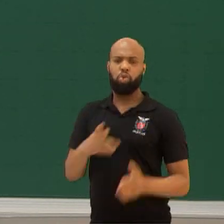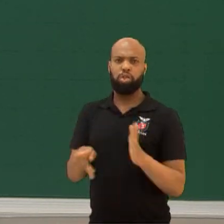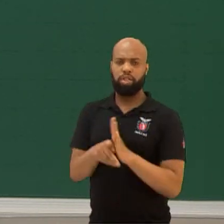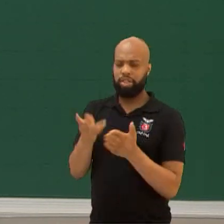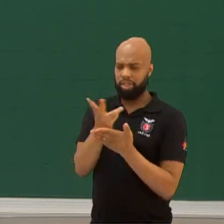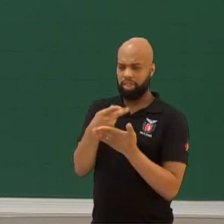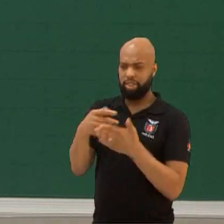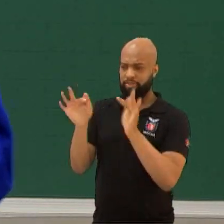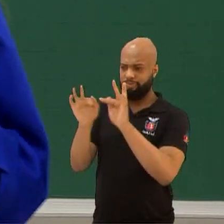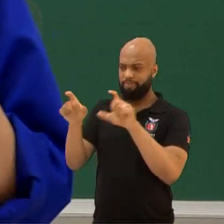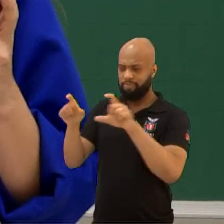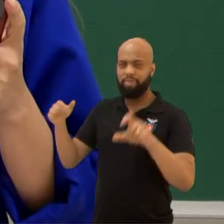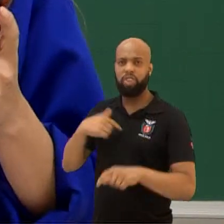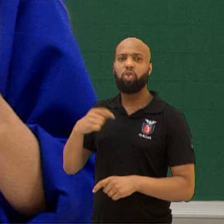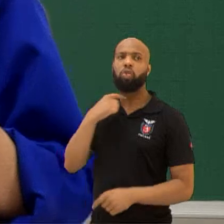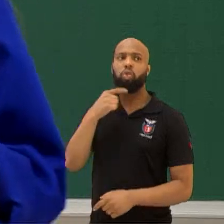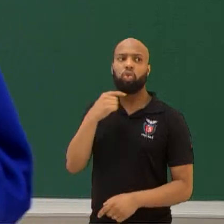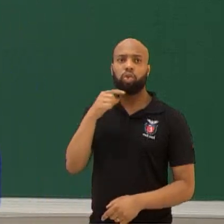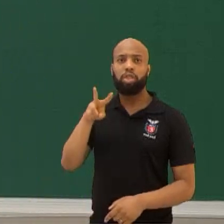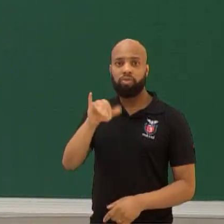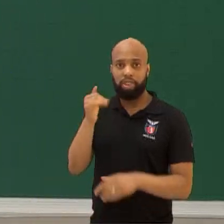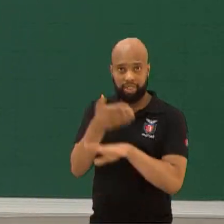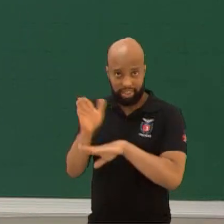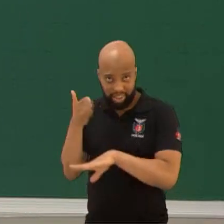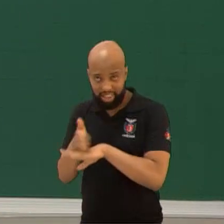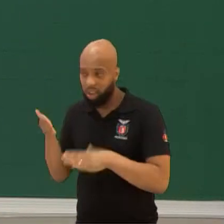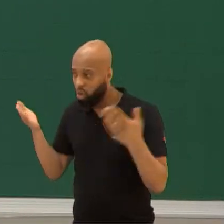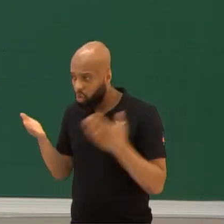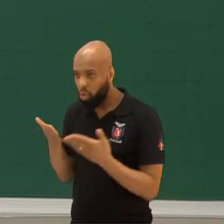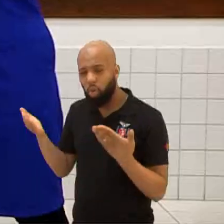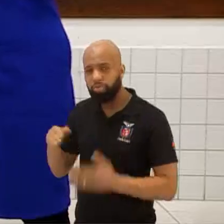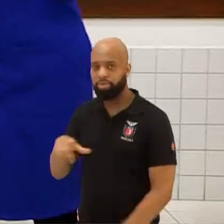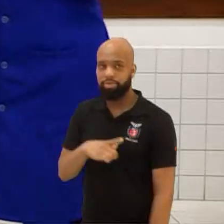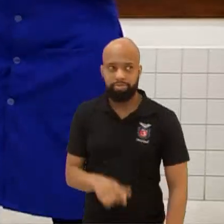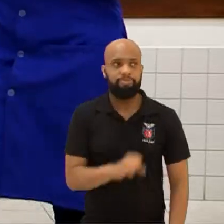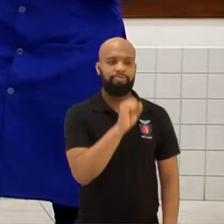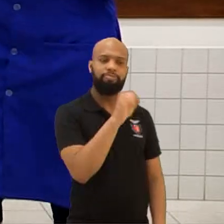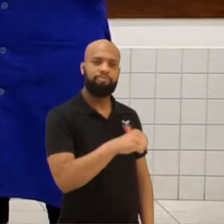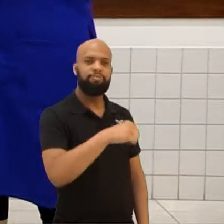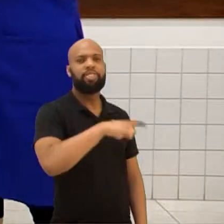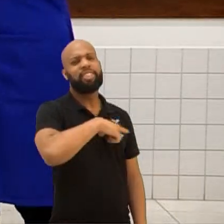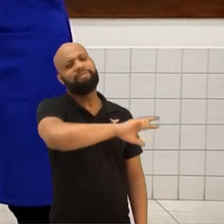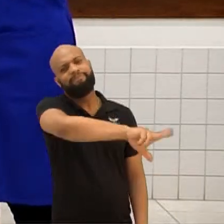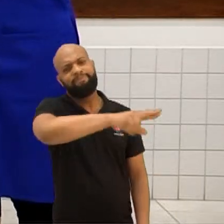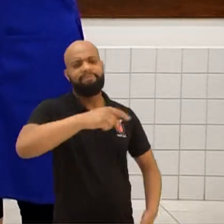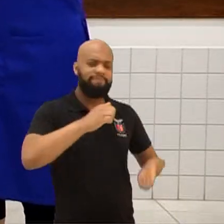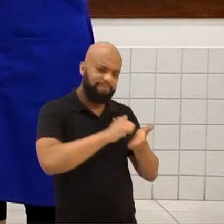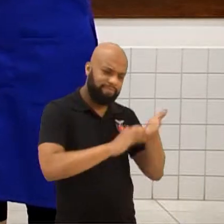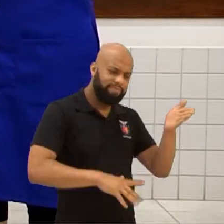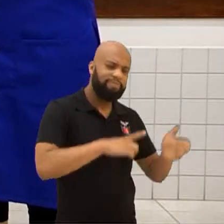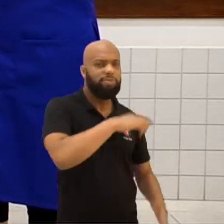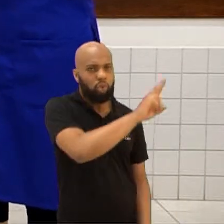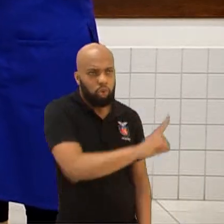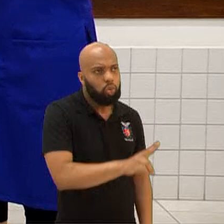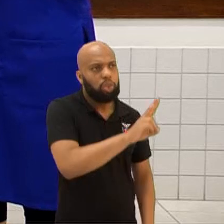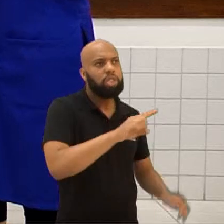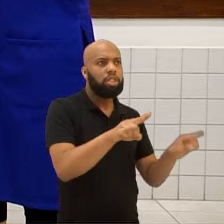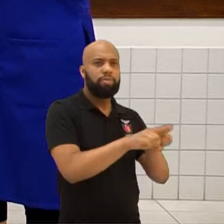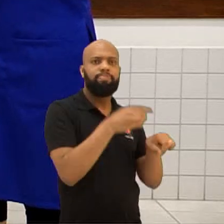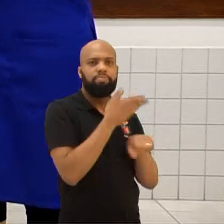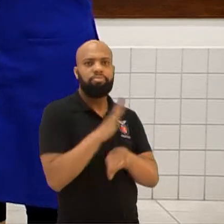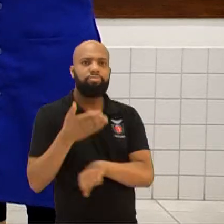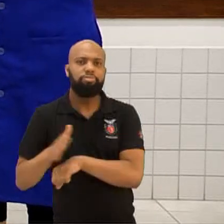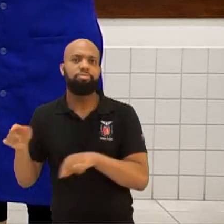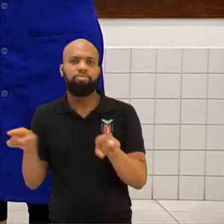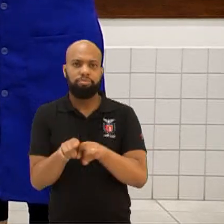para a fórmula? Estou com um pouco de dúvida. A gente vai praticar bastante hoje, né, professor? Exatamente. Tem alguns exercícios aí que utilizam essa